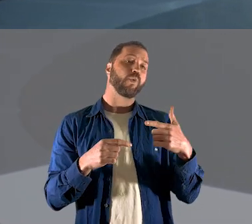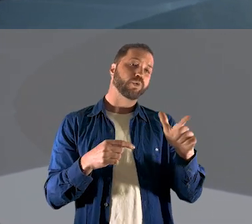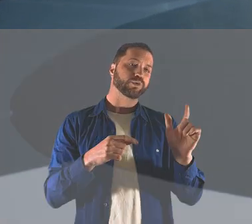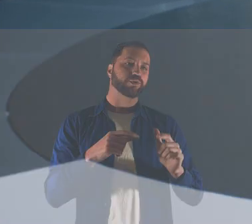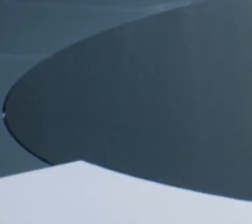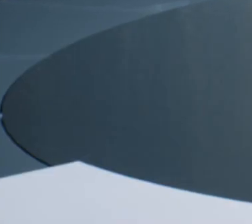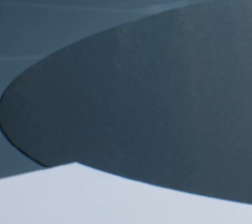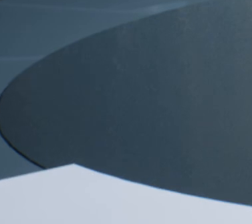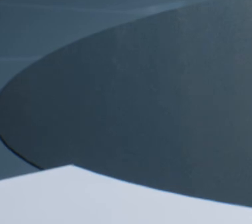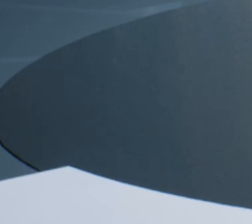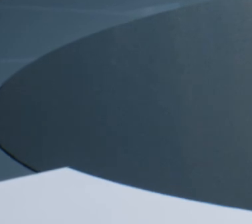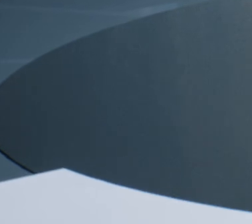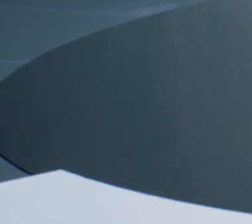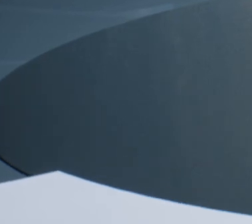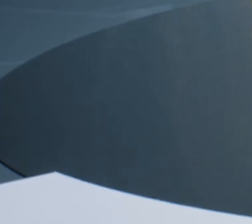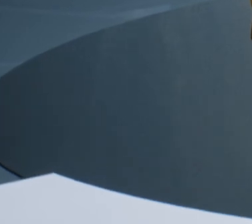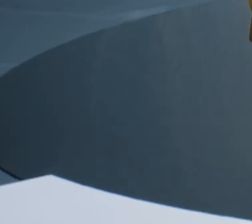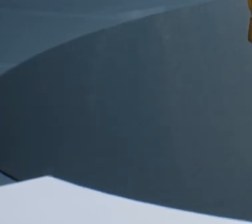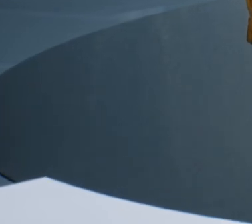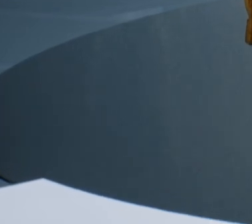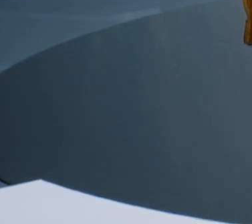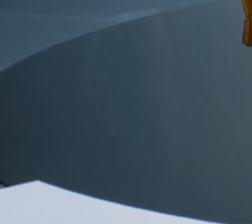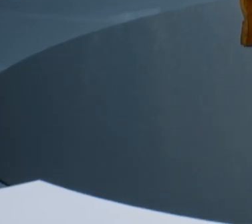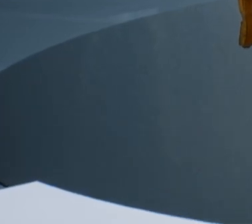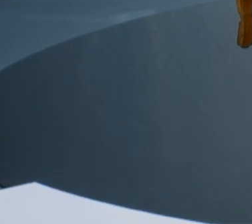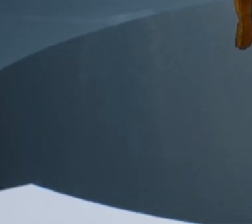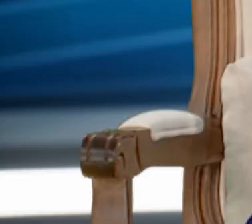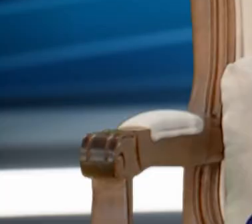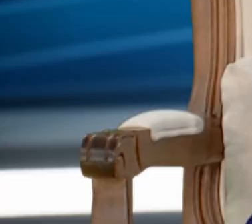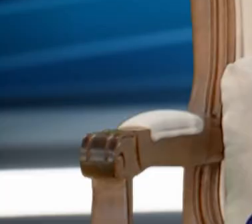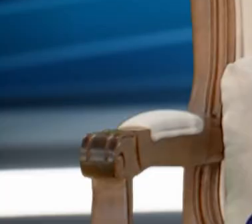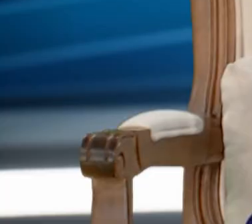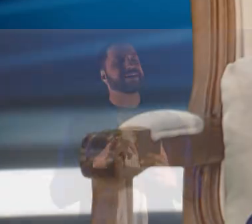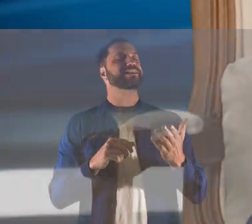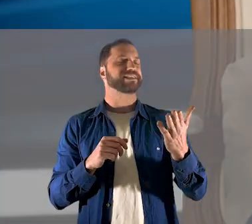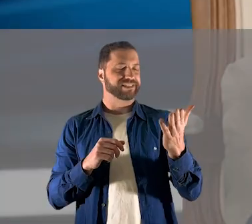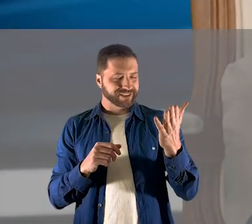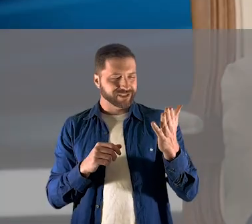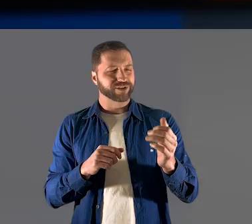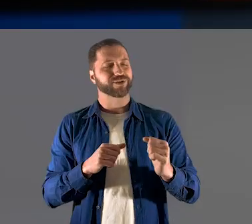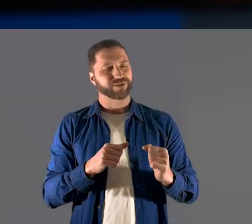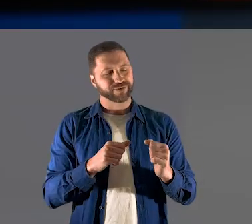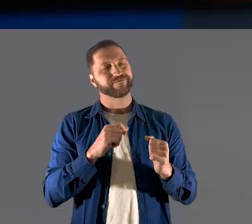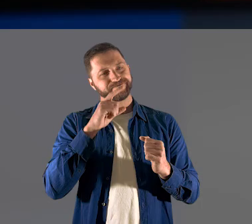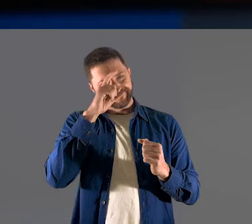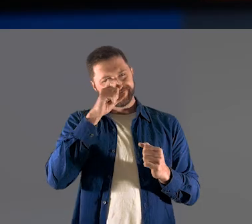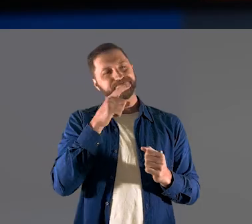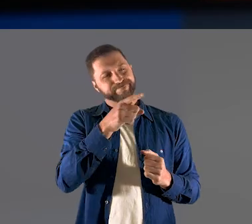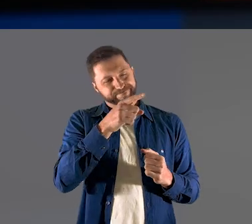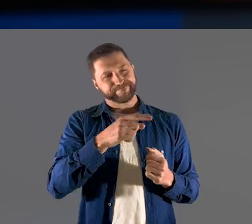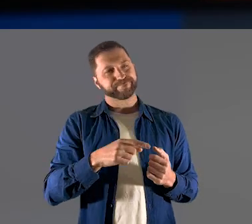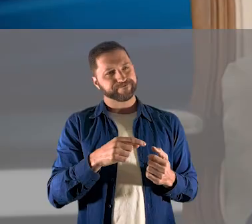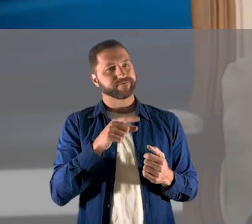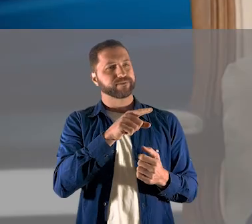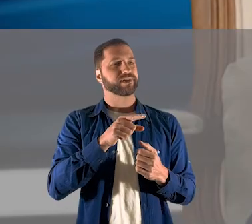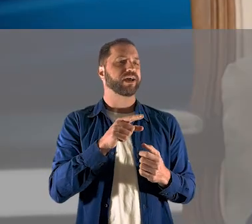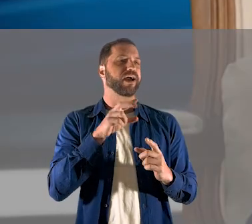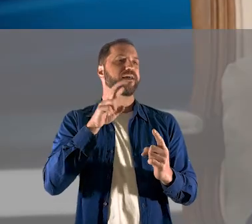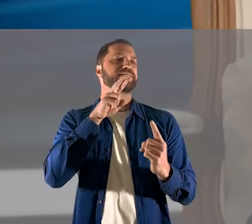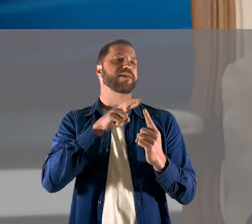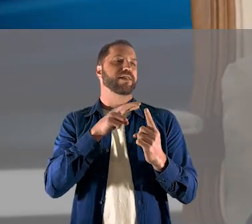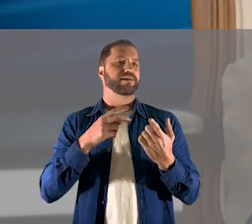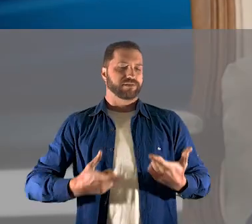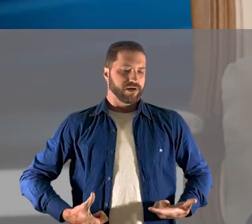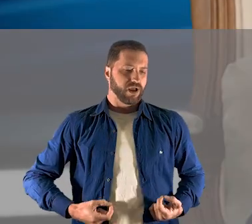hospital boldrini que é extraordinário que faz um trabalho ali na região sem igual né hospital hoje é uma